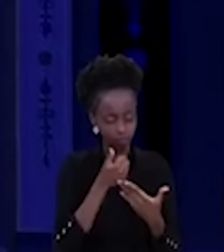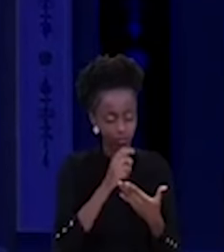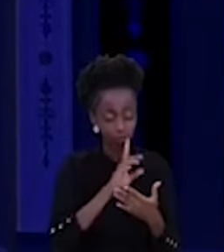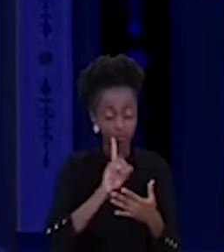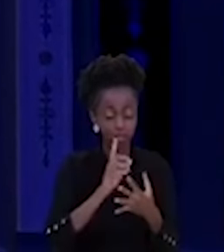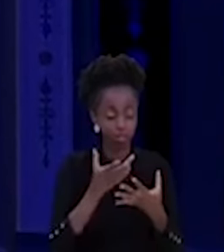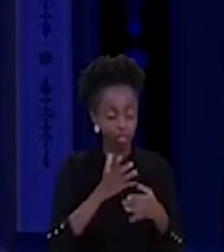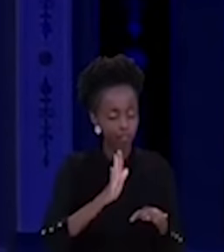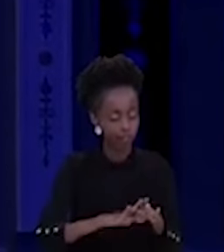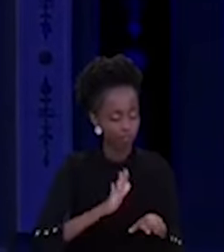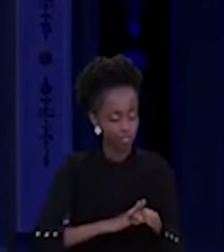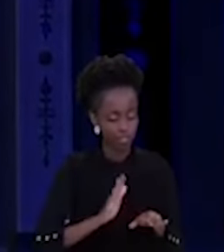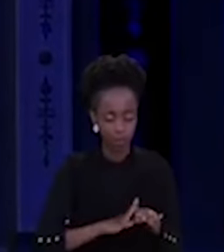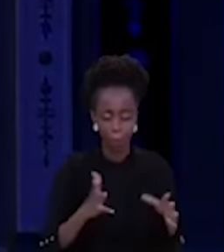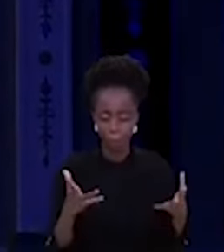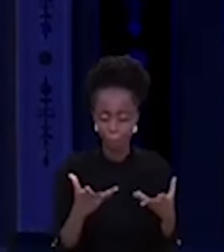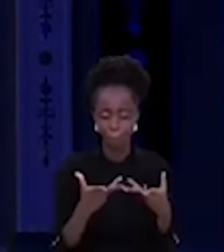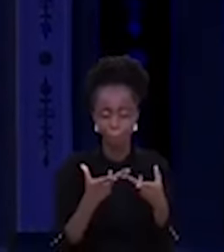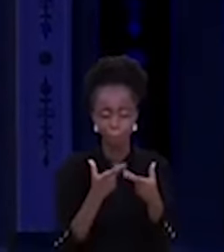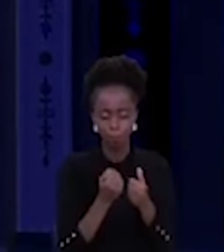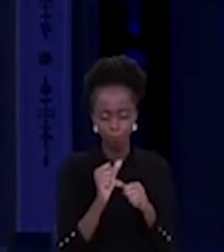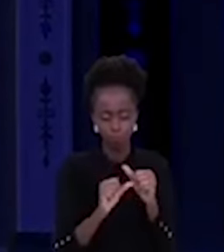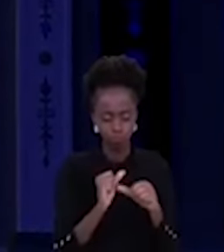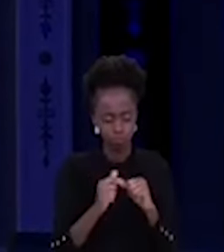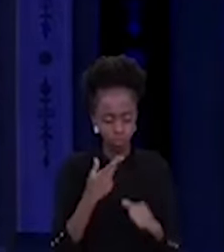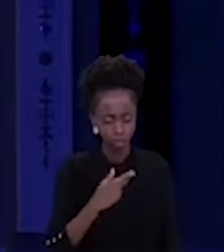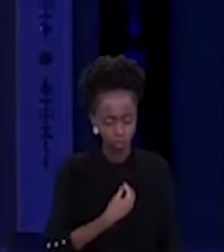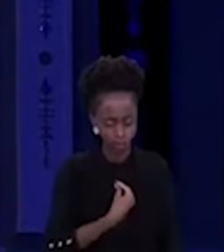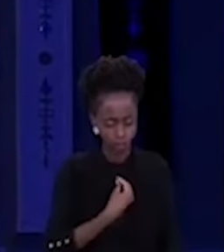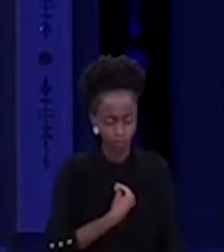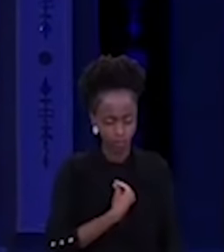algo extraordinário, magnífico.